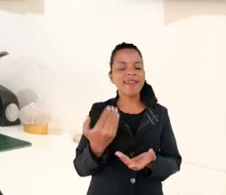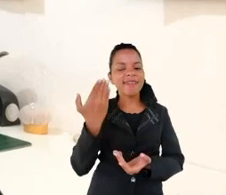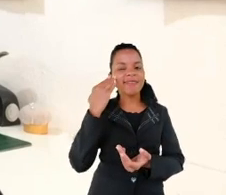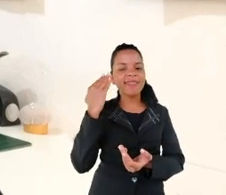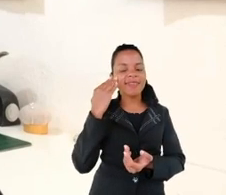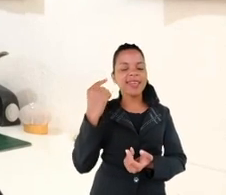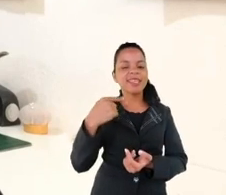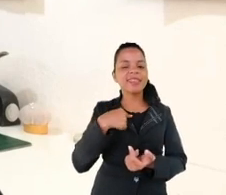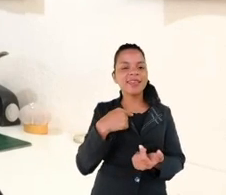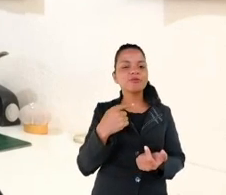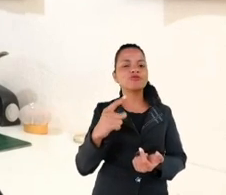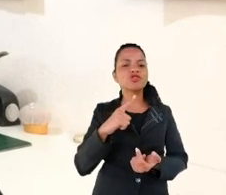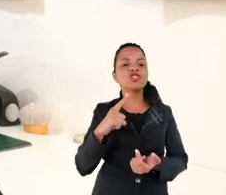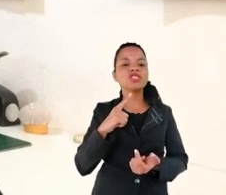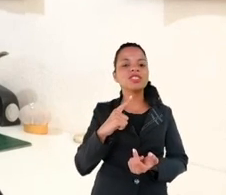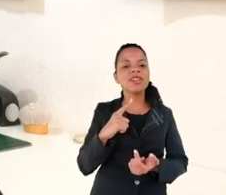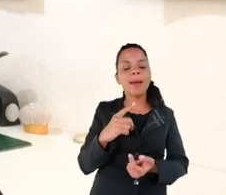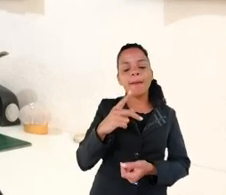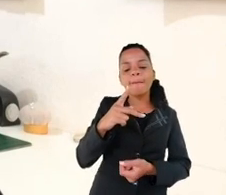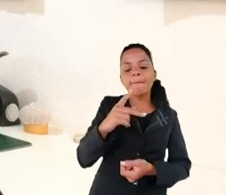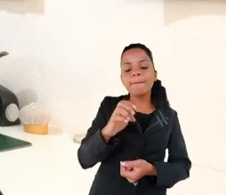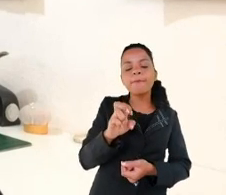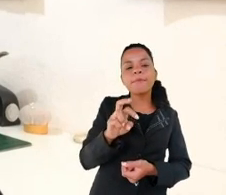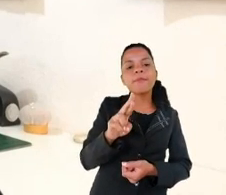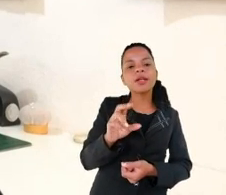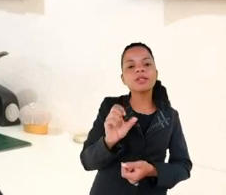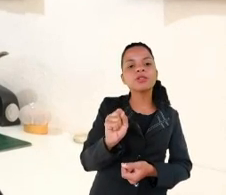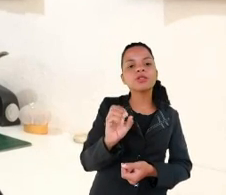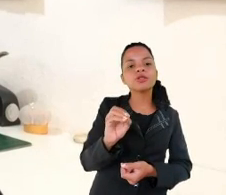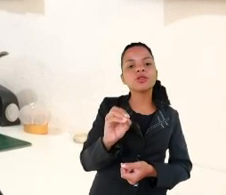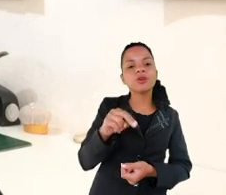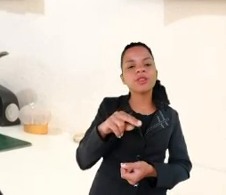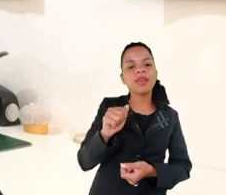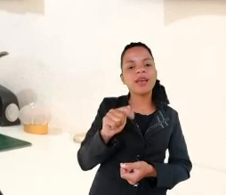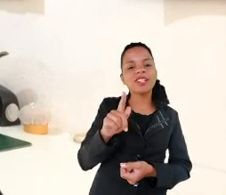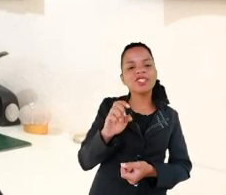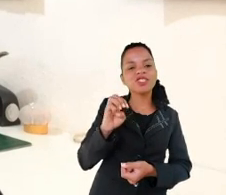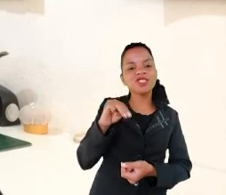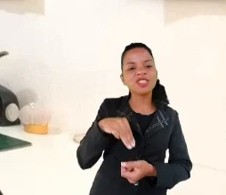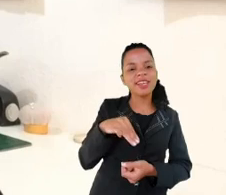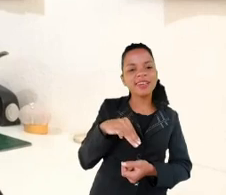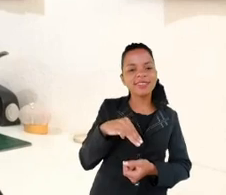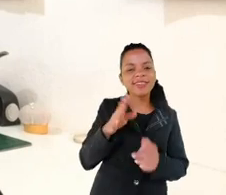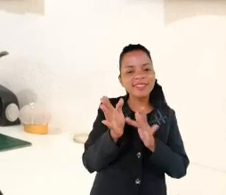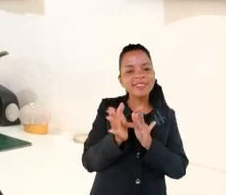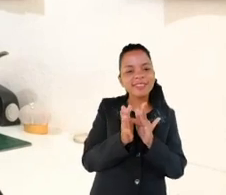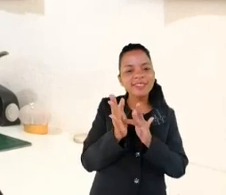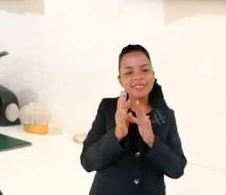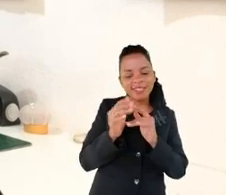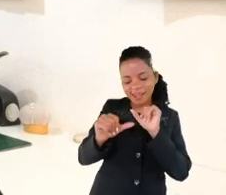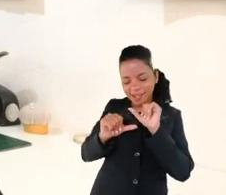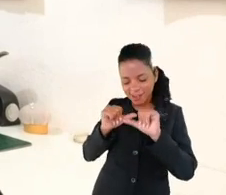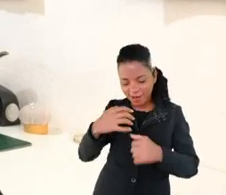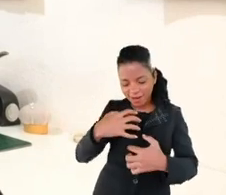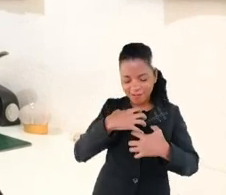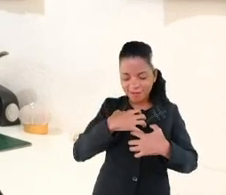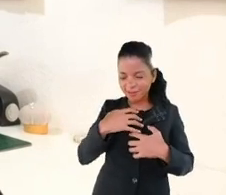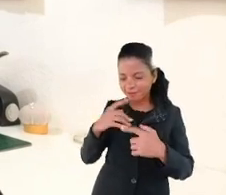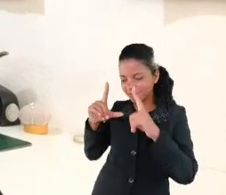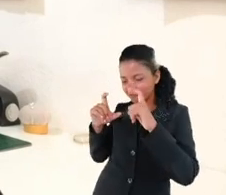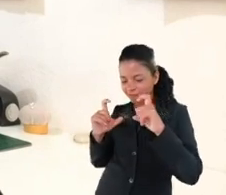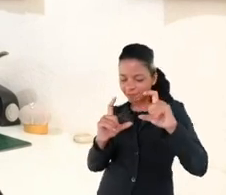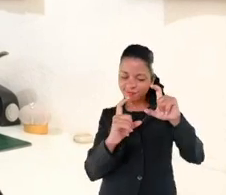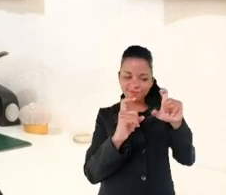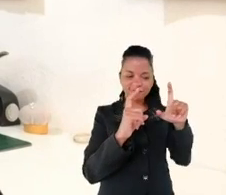fotografava. E aí eu achei que seria legal talvez brincar com colagem, de, pô, eu posso misturar todas essas versões minhas